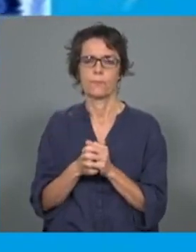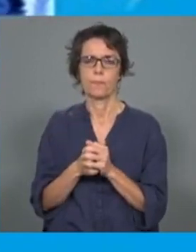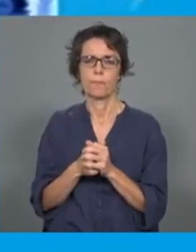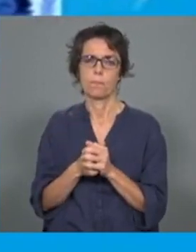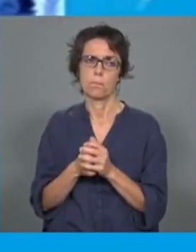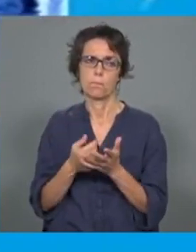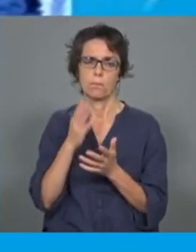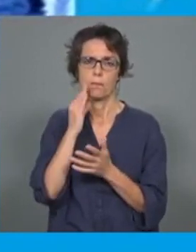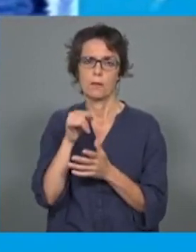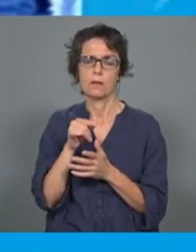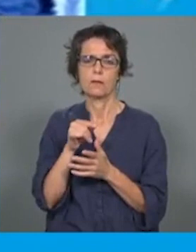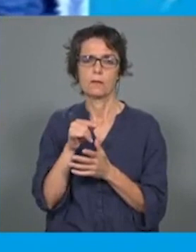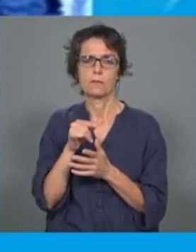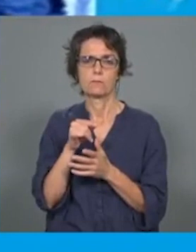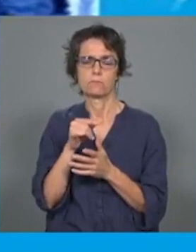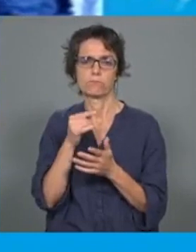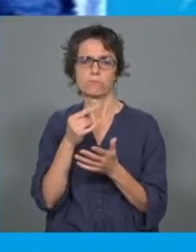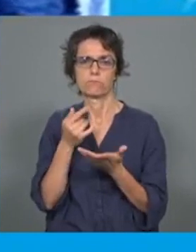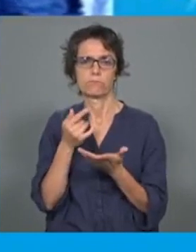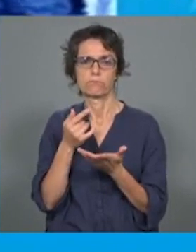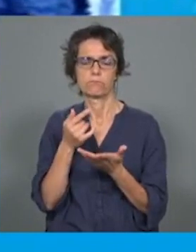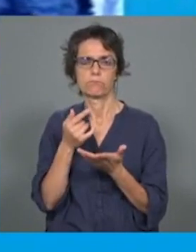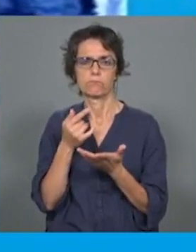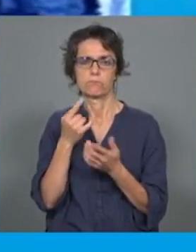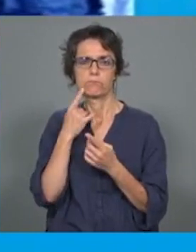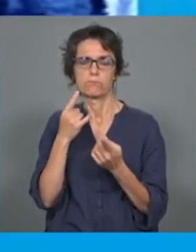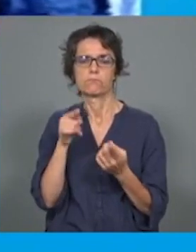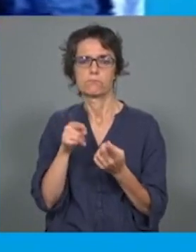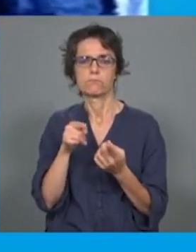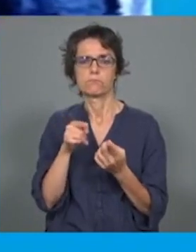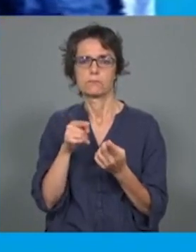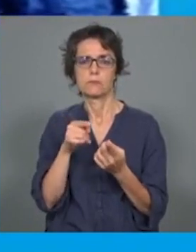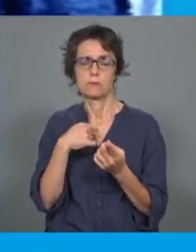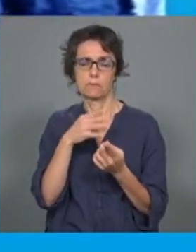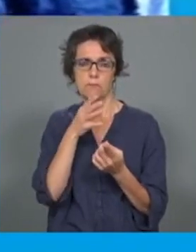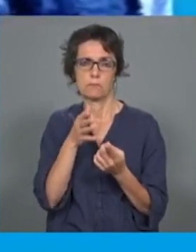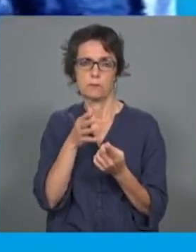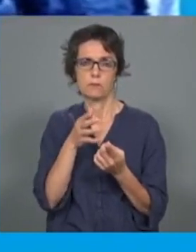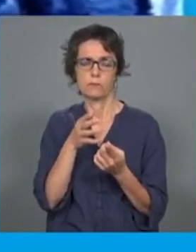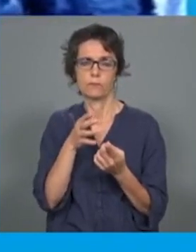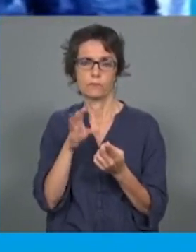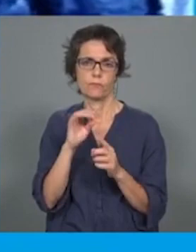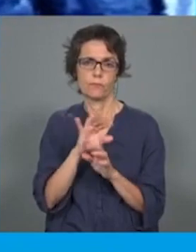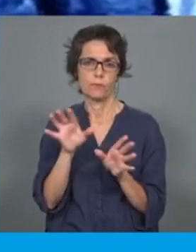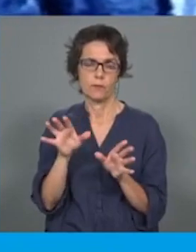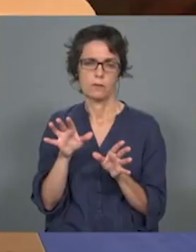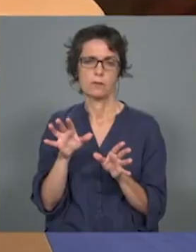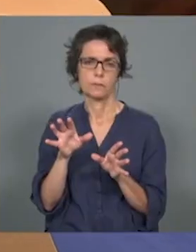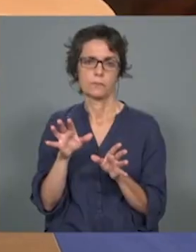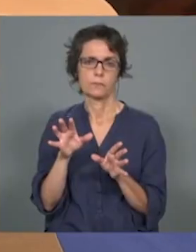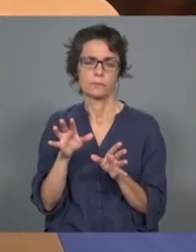que esta iniciativa prende-se também como, e aqui eu tenho que o referir claramente,